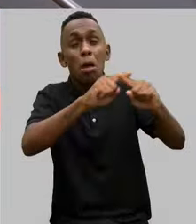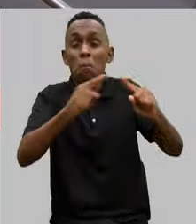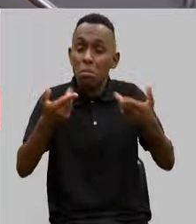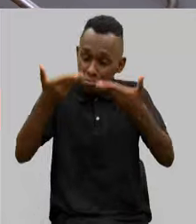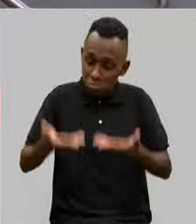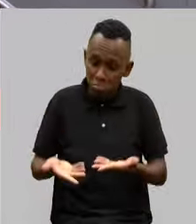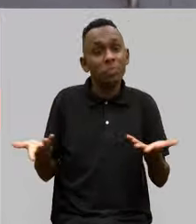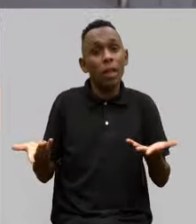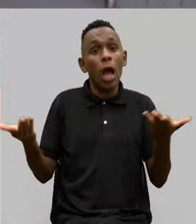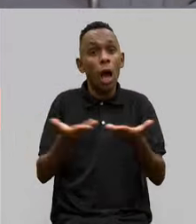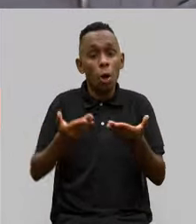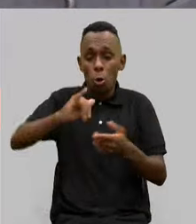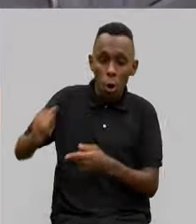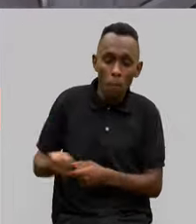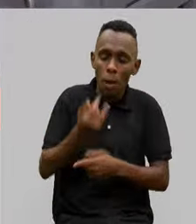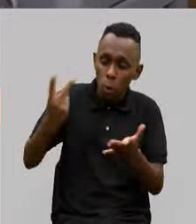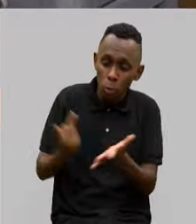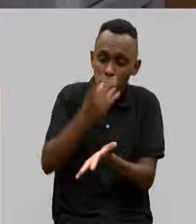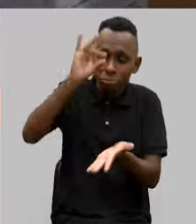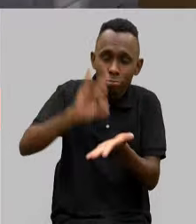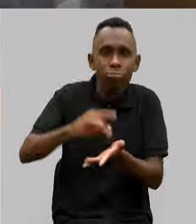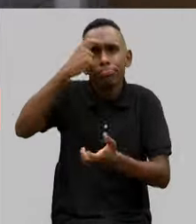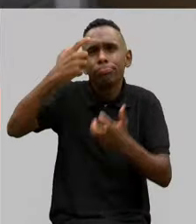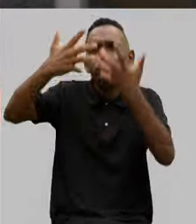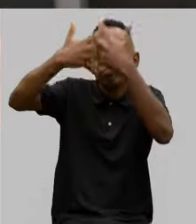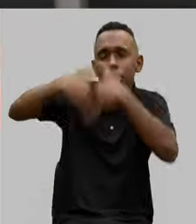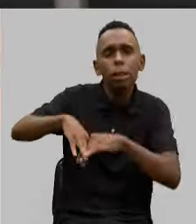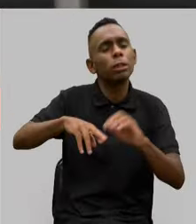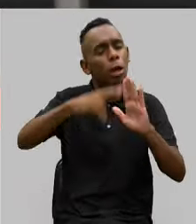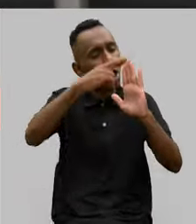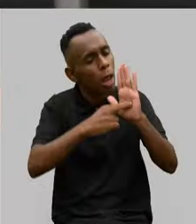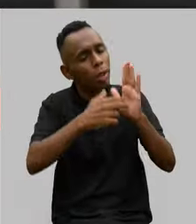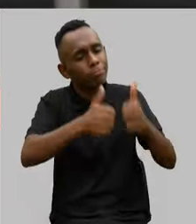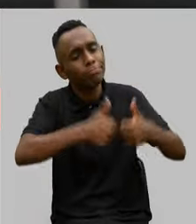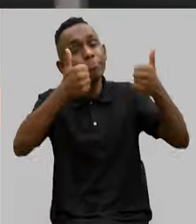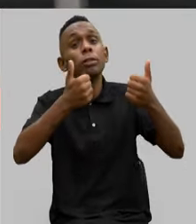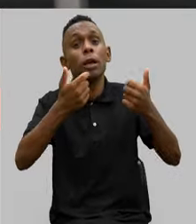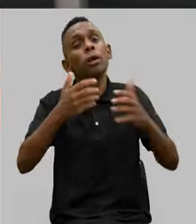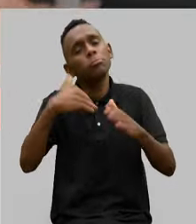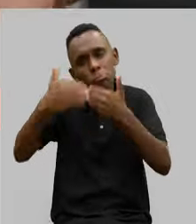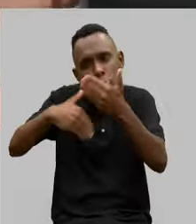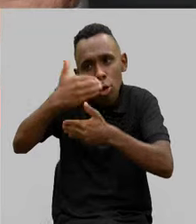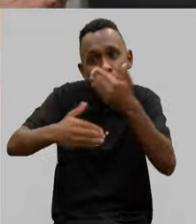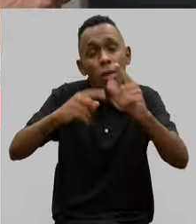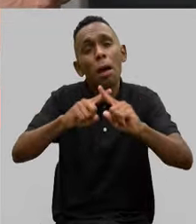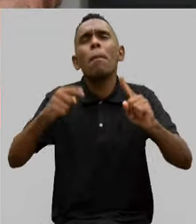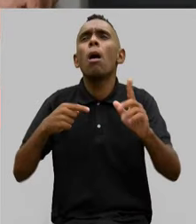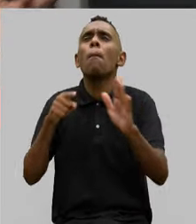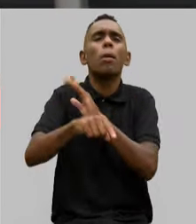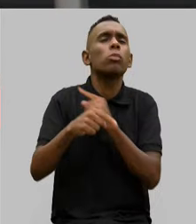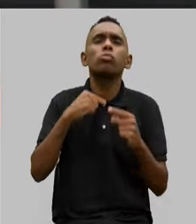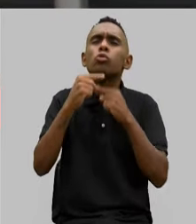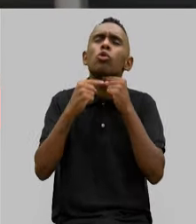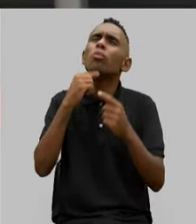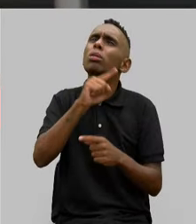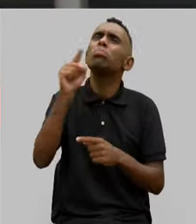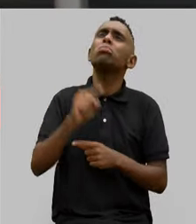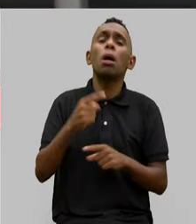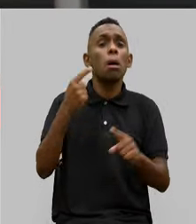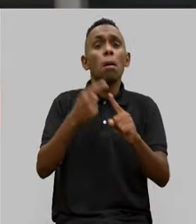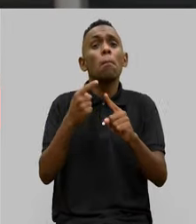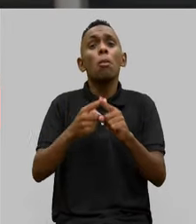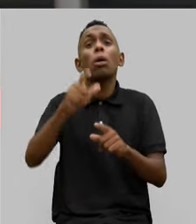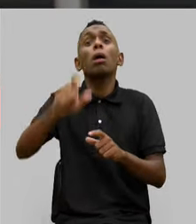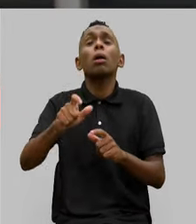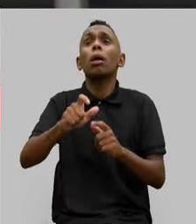aqui e agora tá acontecendo Estamos pensando a regulamentação e Estamos crescendo mas a pergunta que não quer calar mas por que